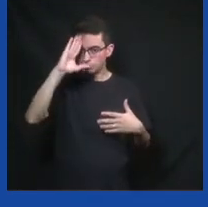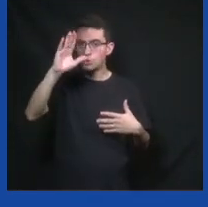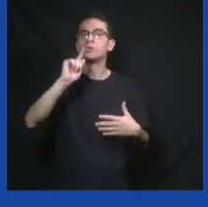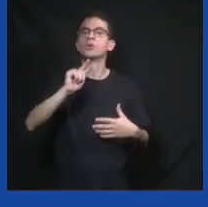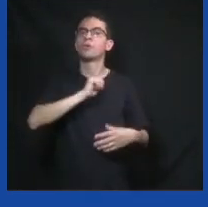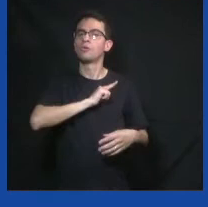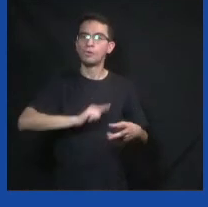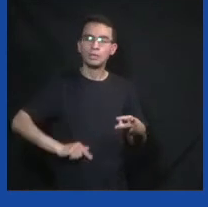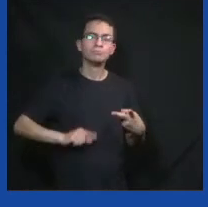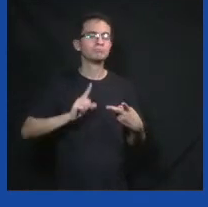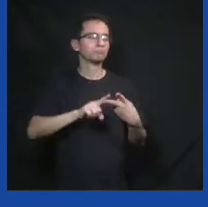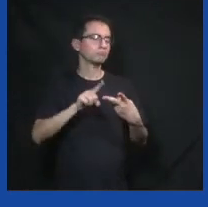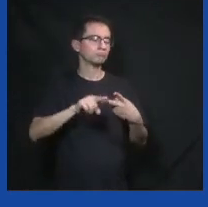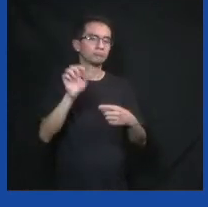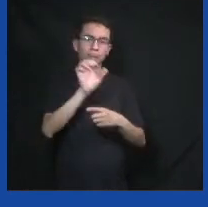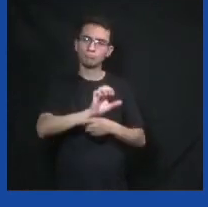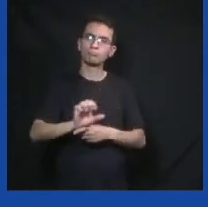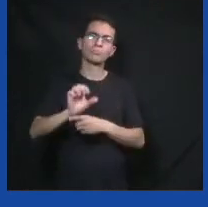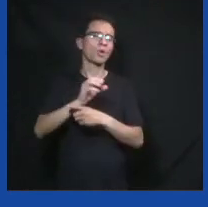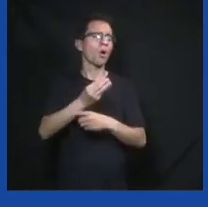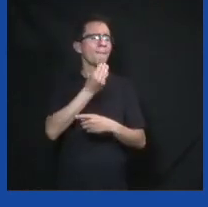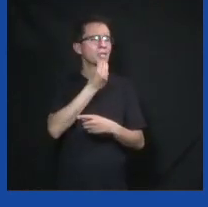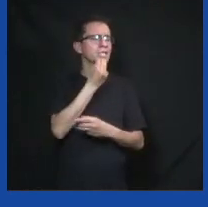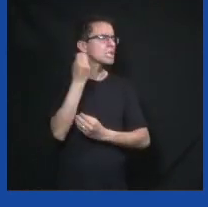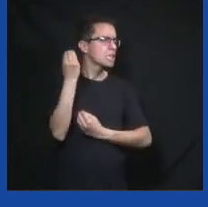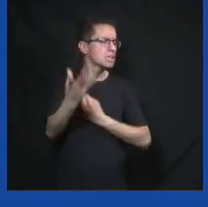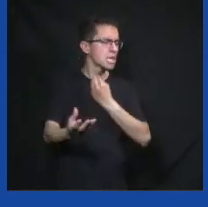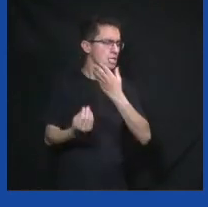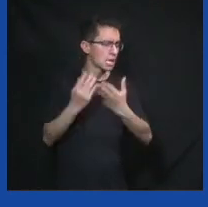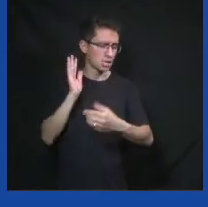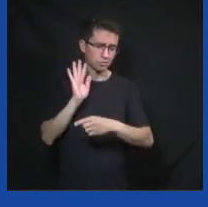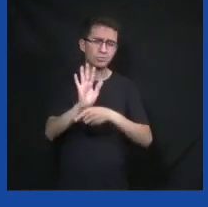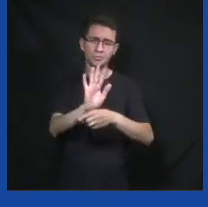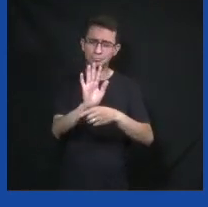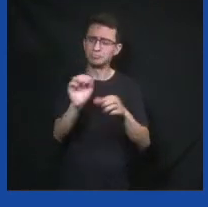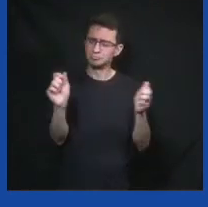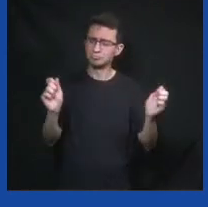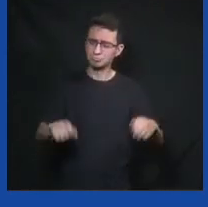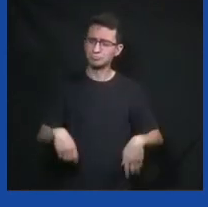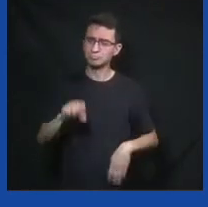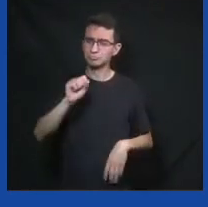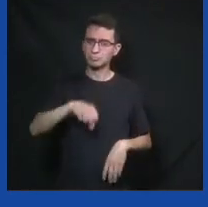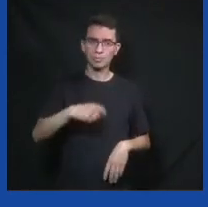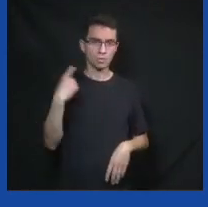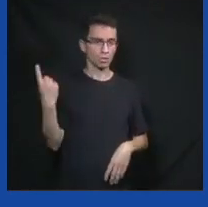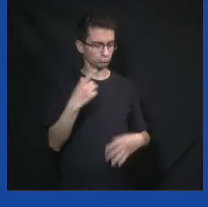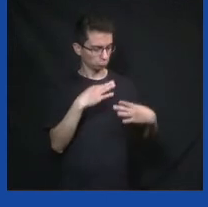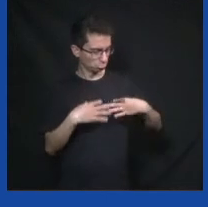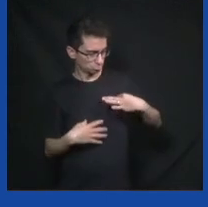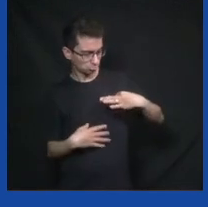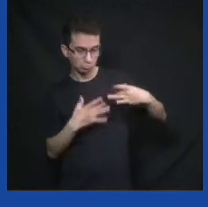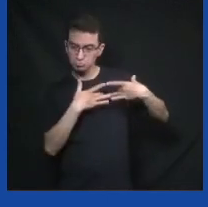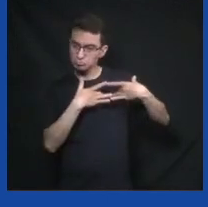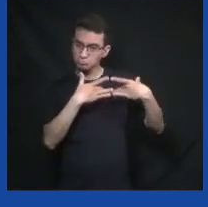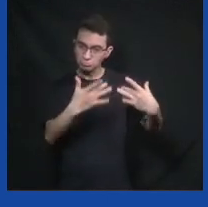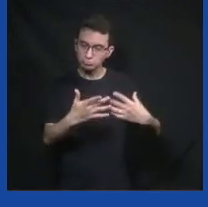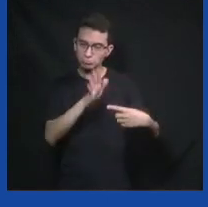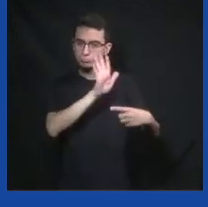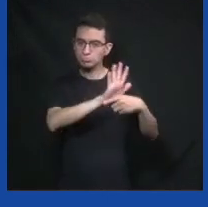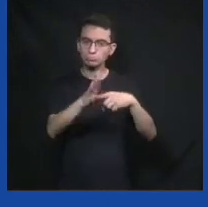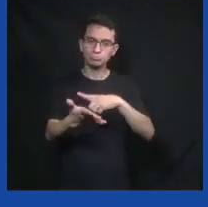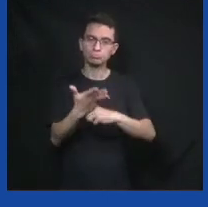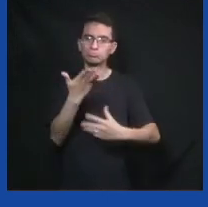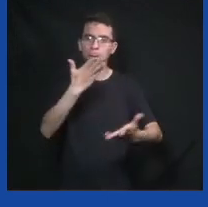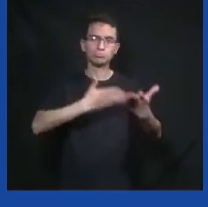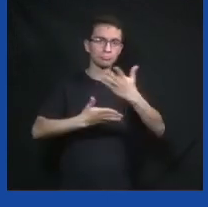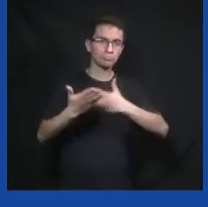acho que a mensagem é essa, a oportunidade está aí, as ferramentas estão aí, estamos à disposição para ajudar, e a ideia é que